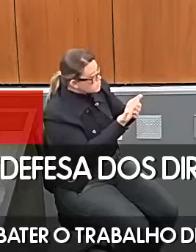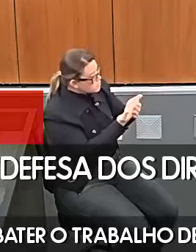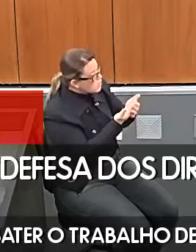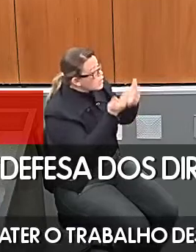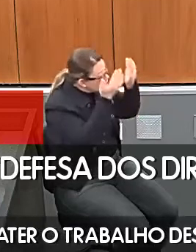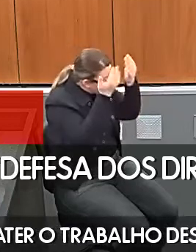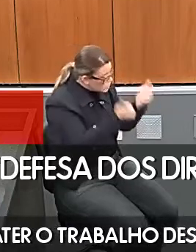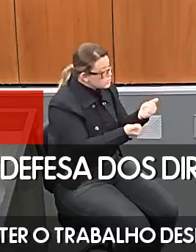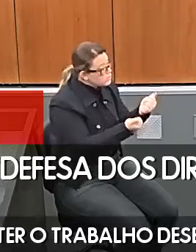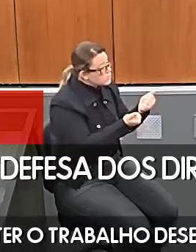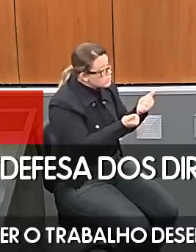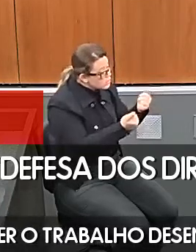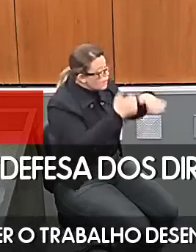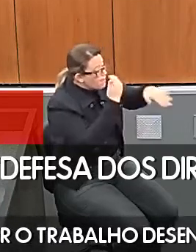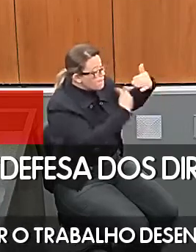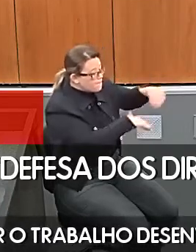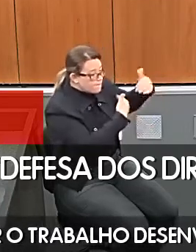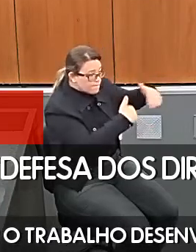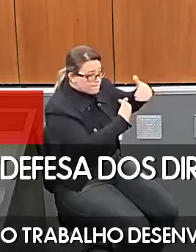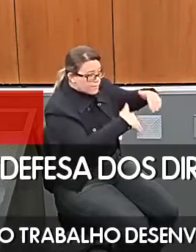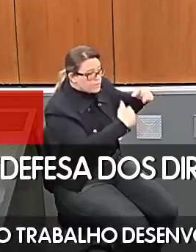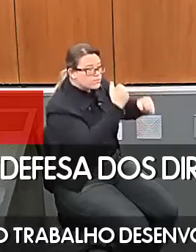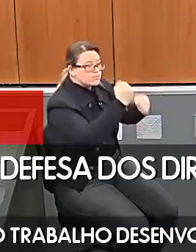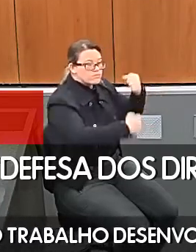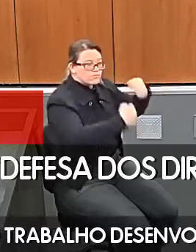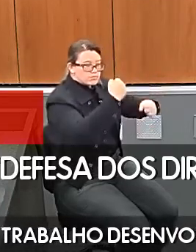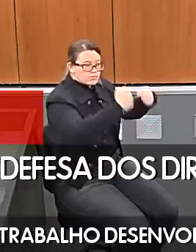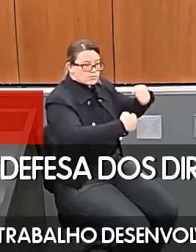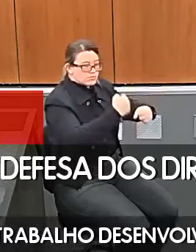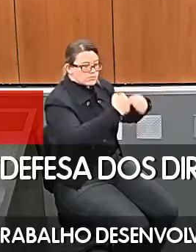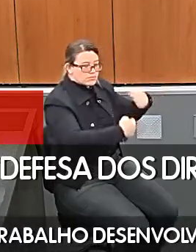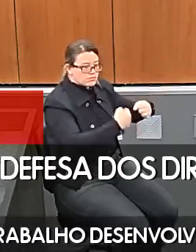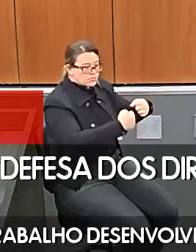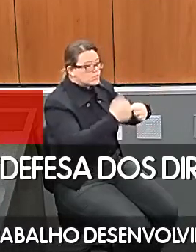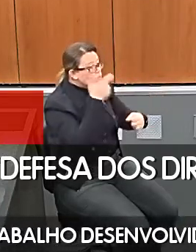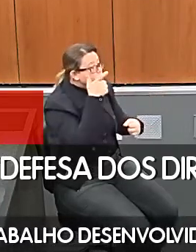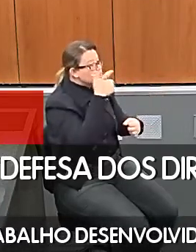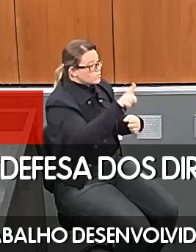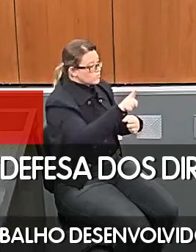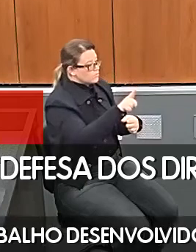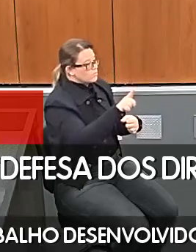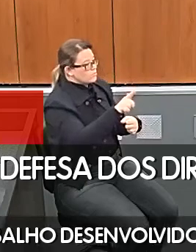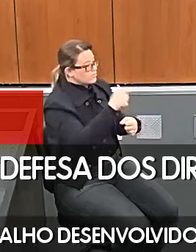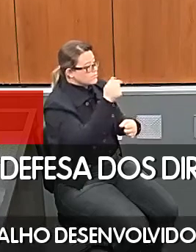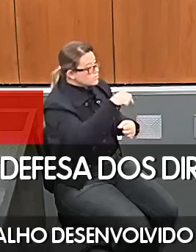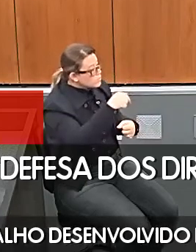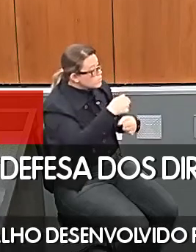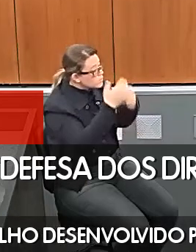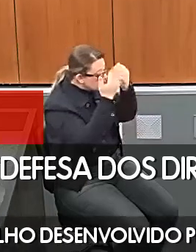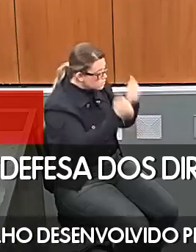para a prova do Detran. Isso, nós já ganhamos essa causa. Ah,